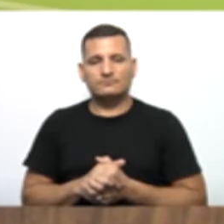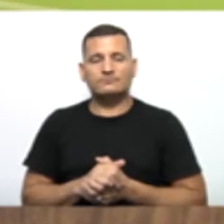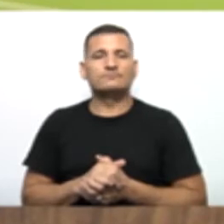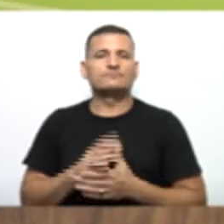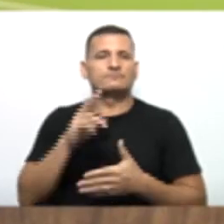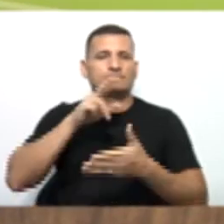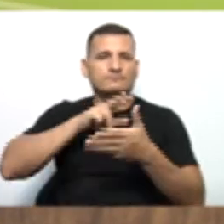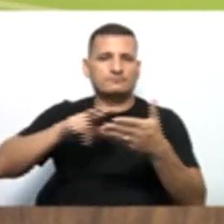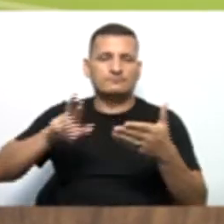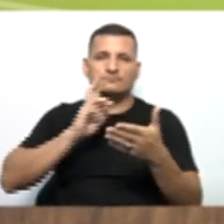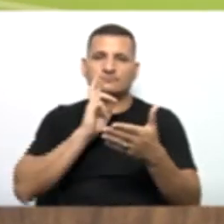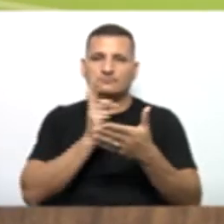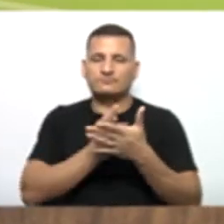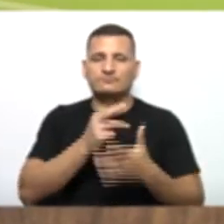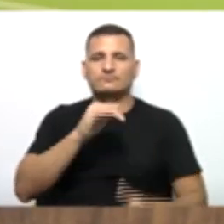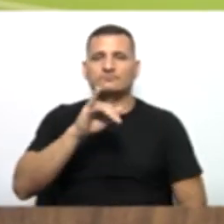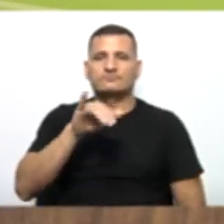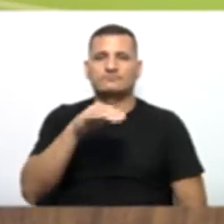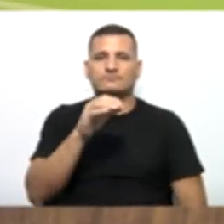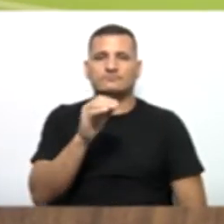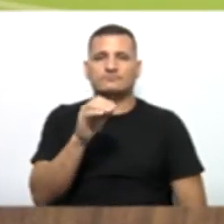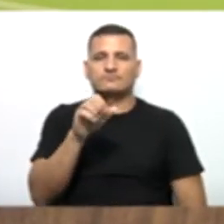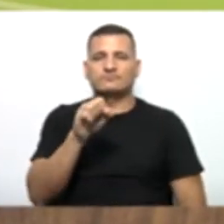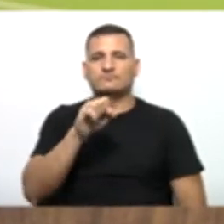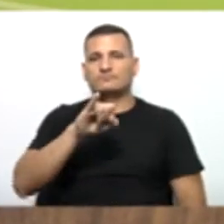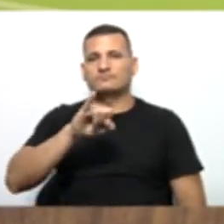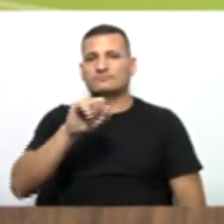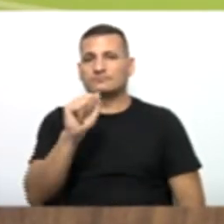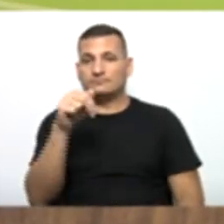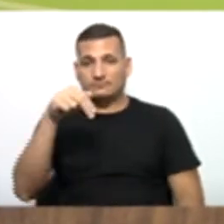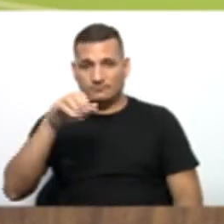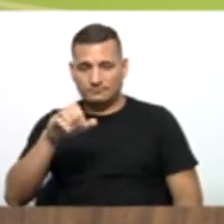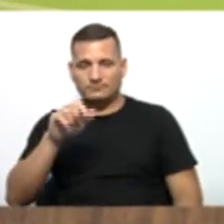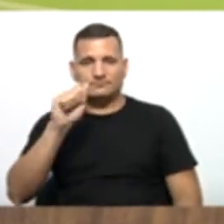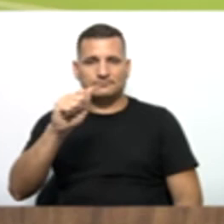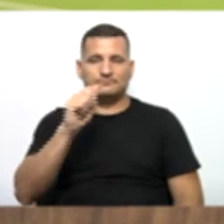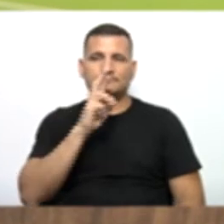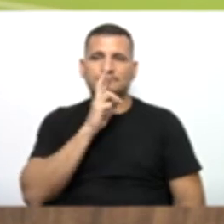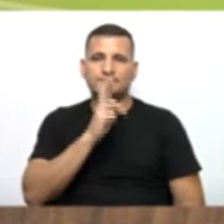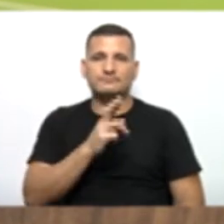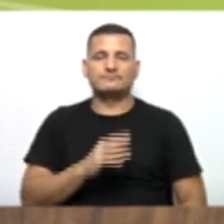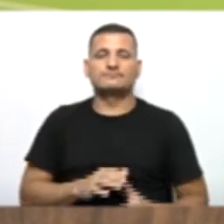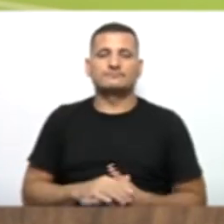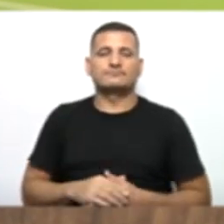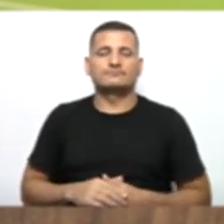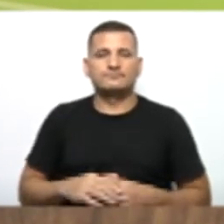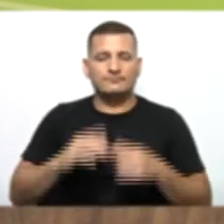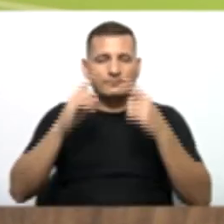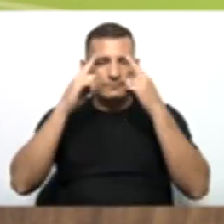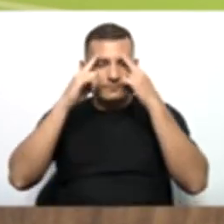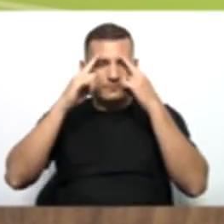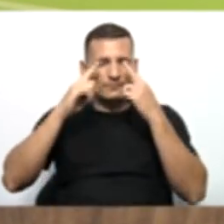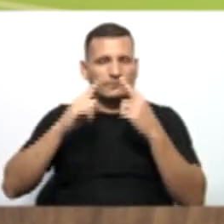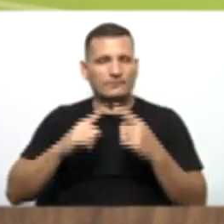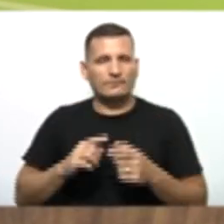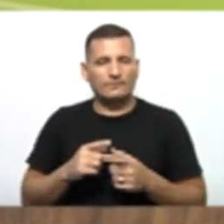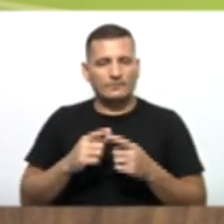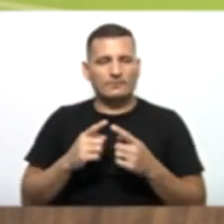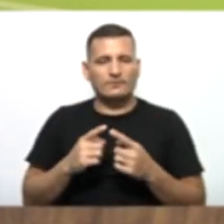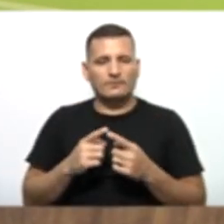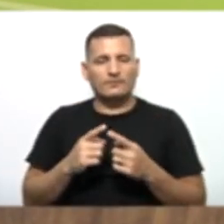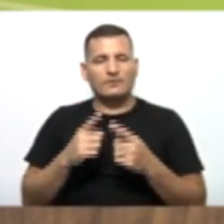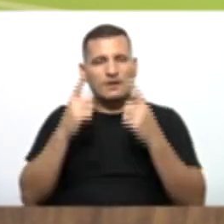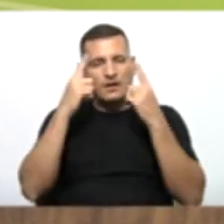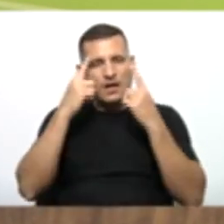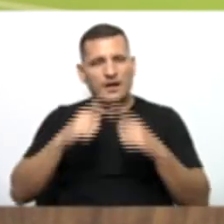da Josiane. Na letra A, ela colocou agressão e conquista